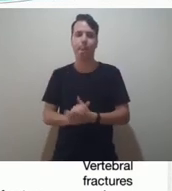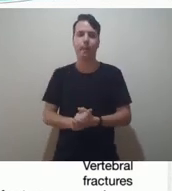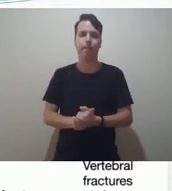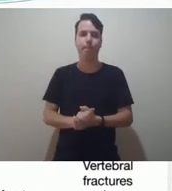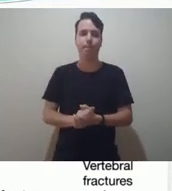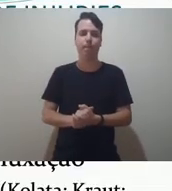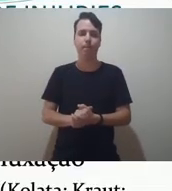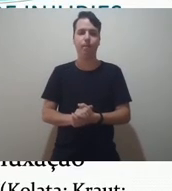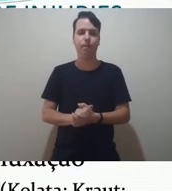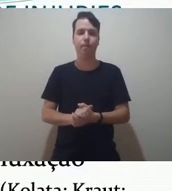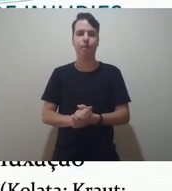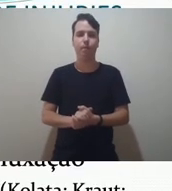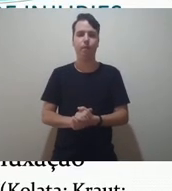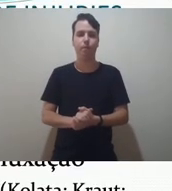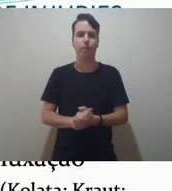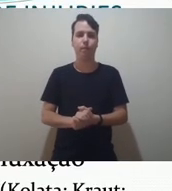acidental.